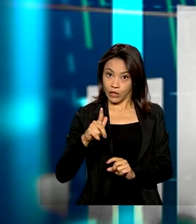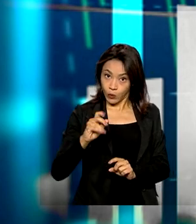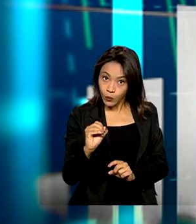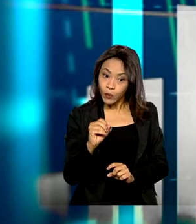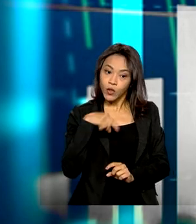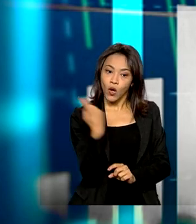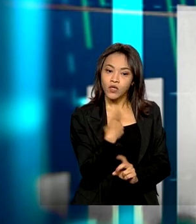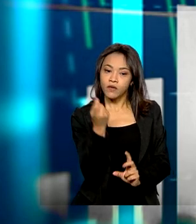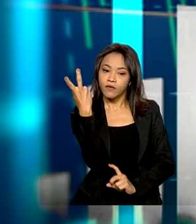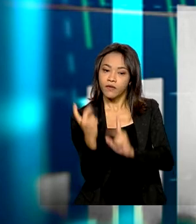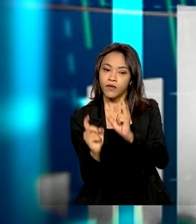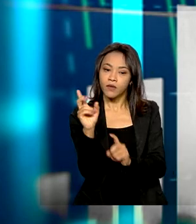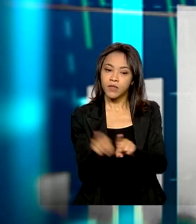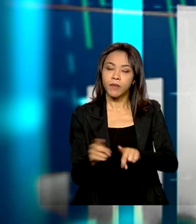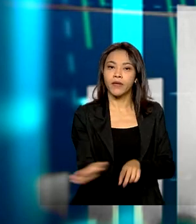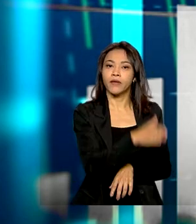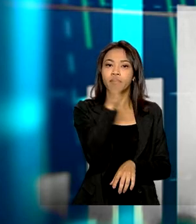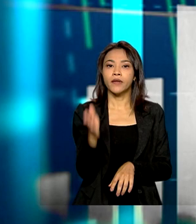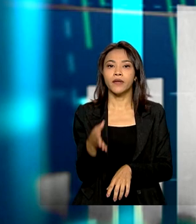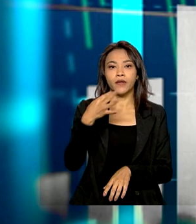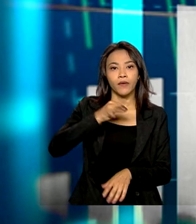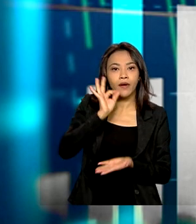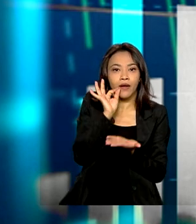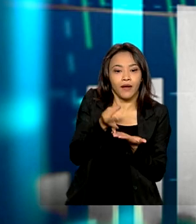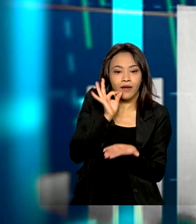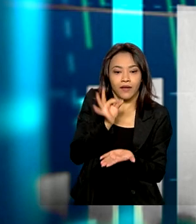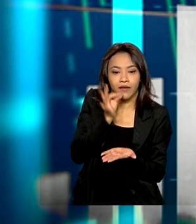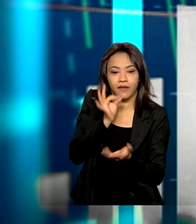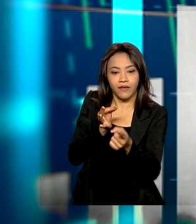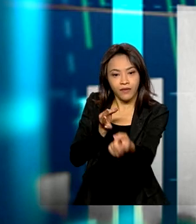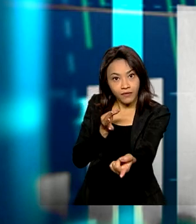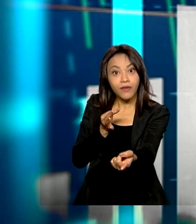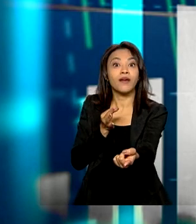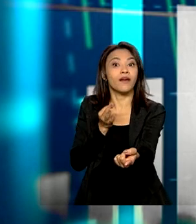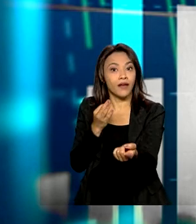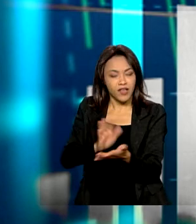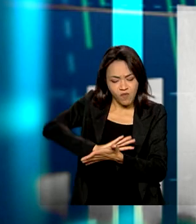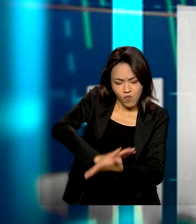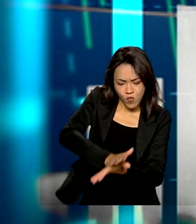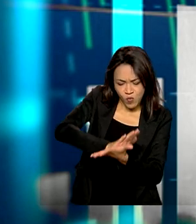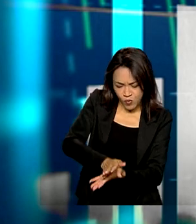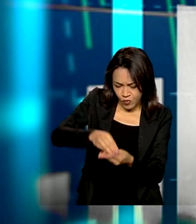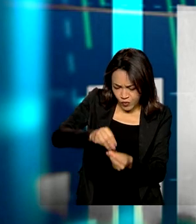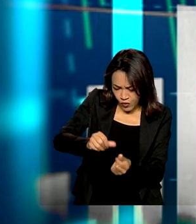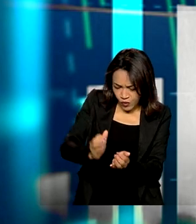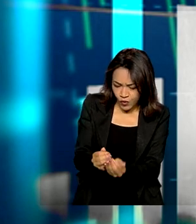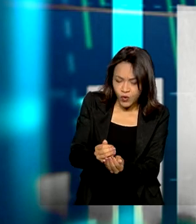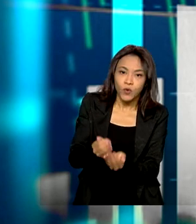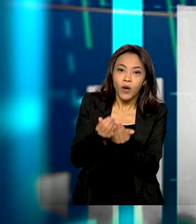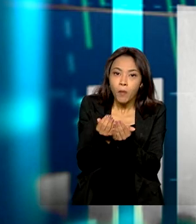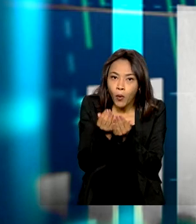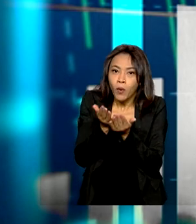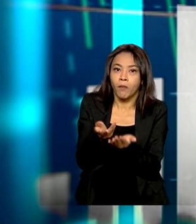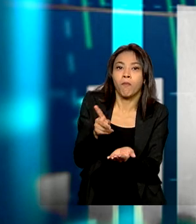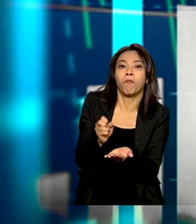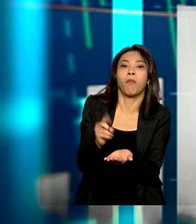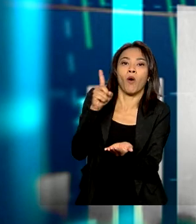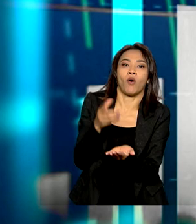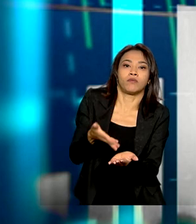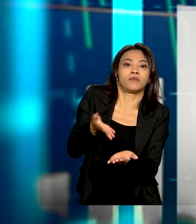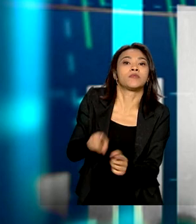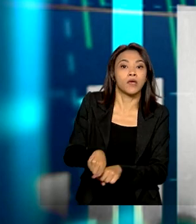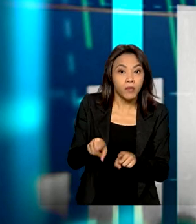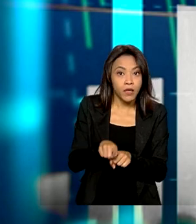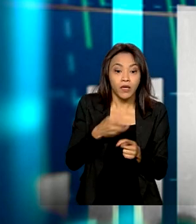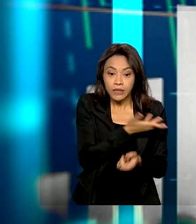somos exportadores. E temos o café, da mesma forma que a soja, em grão, moído, torrado, em pó. E com tudo